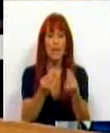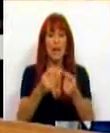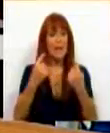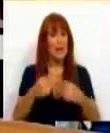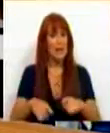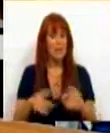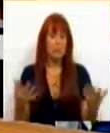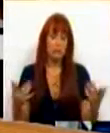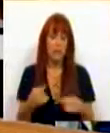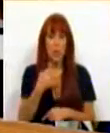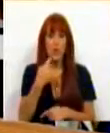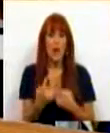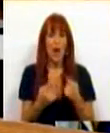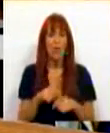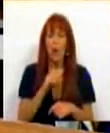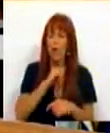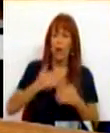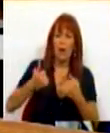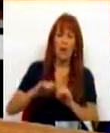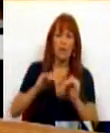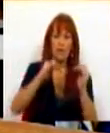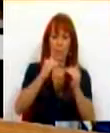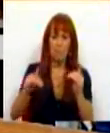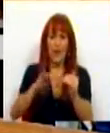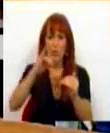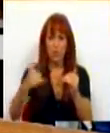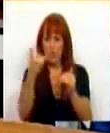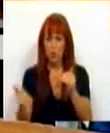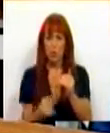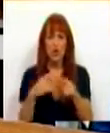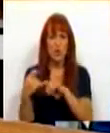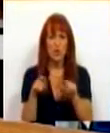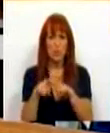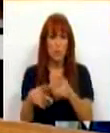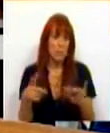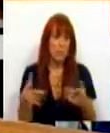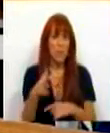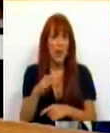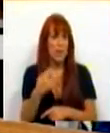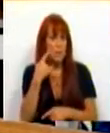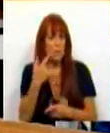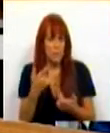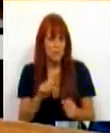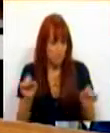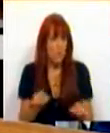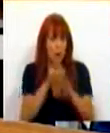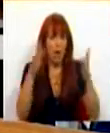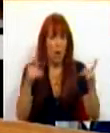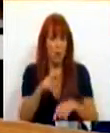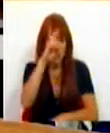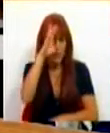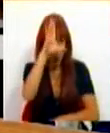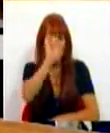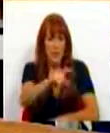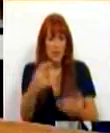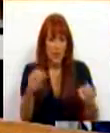sido, enfim, diria que algo relegada para um segundo plano da discussão política, sem que o Partido Socialista reconheça inequivocamente o esforço do